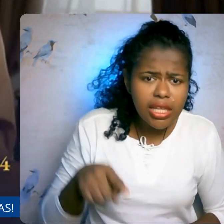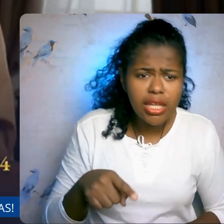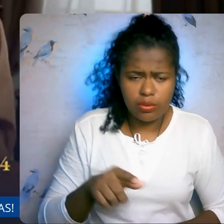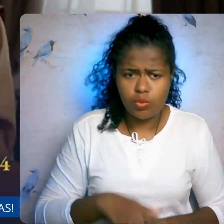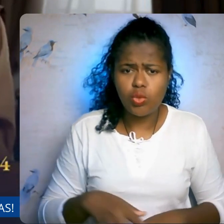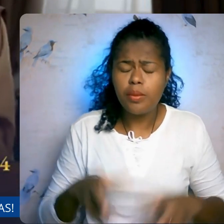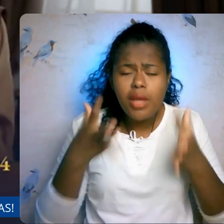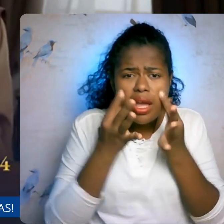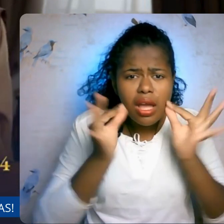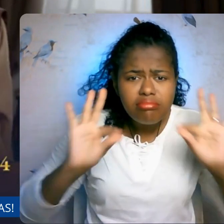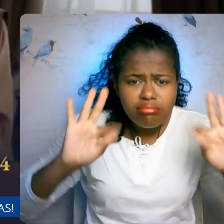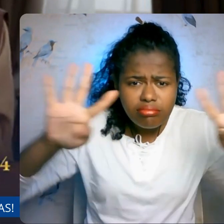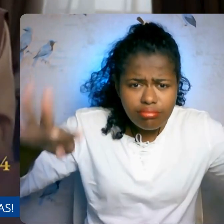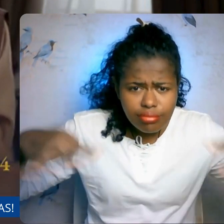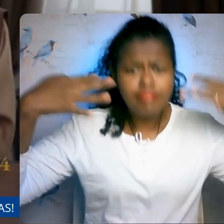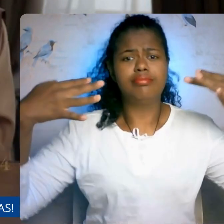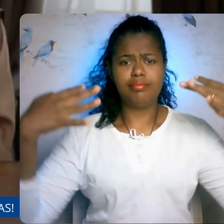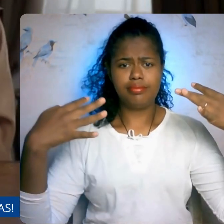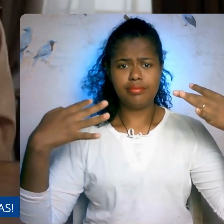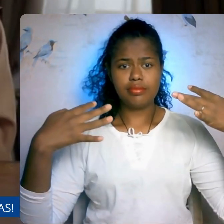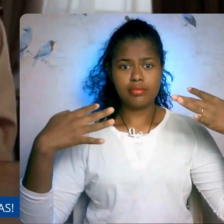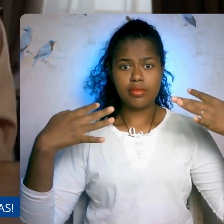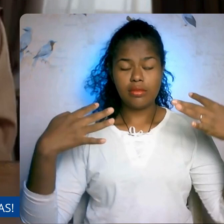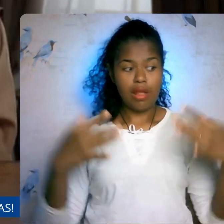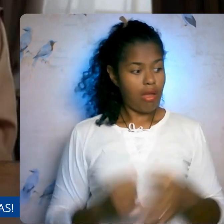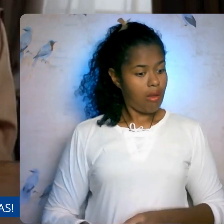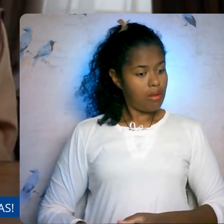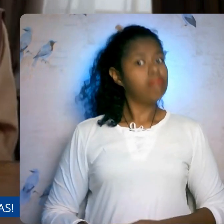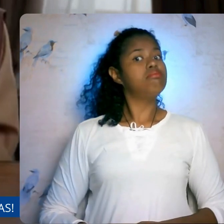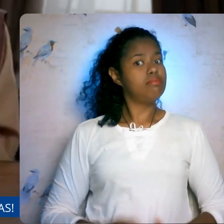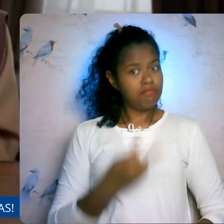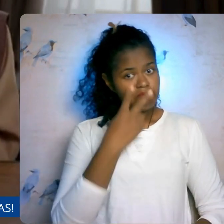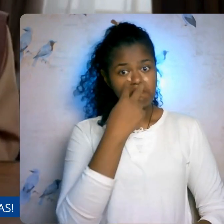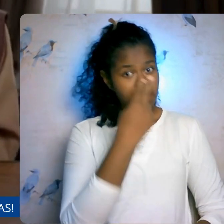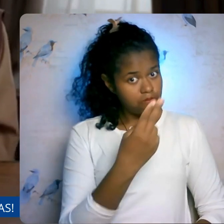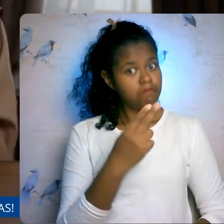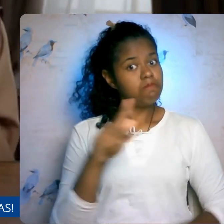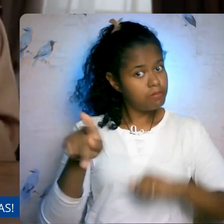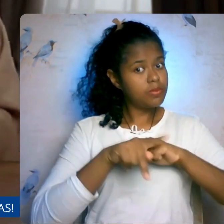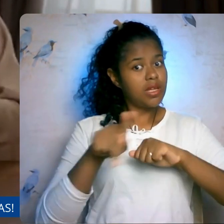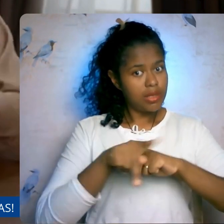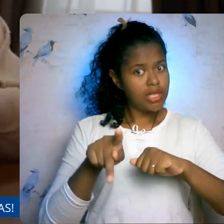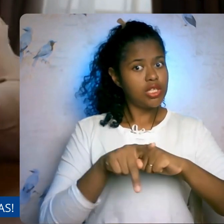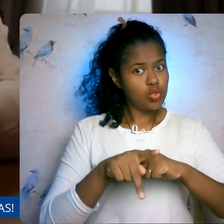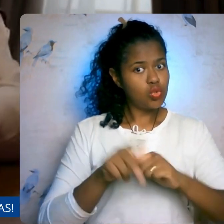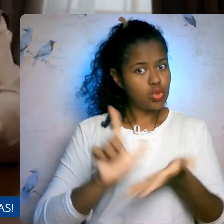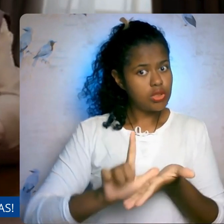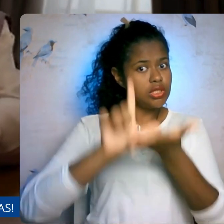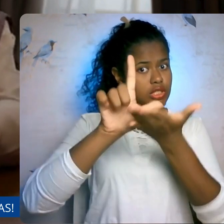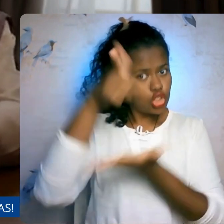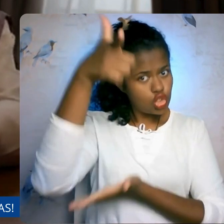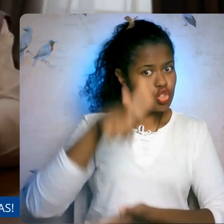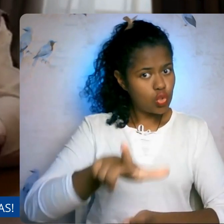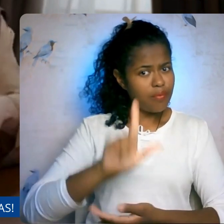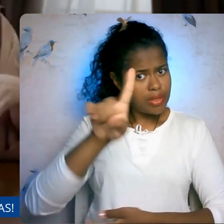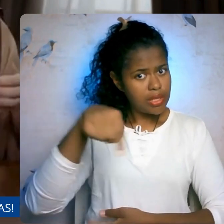prestar atenção às minhas palavras. Aqui parece que Pedro toma a sua liderança. Veja, aqui é depois do evangelho